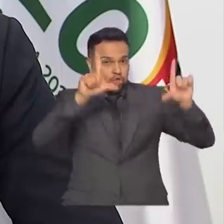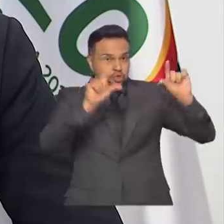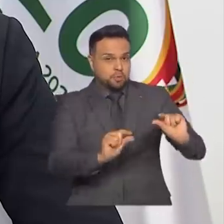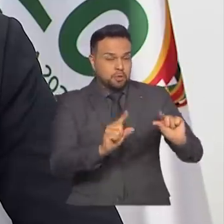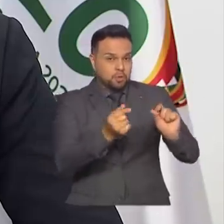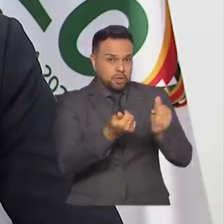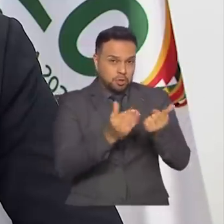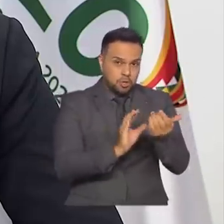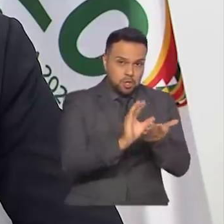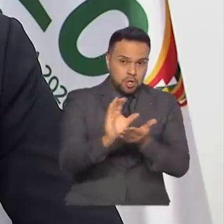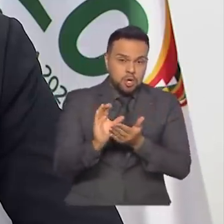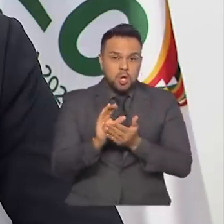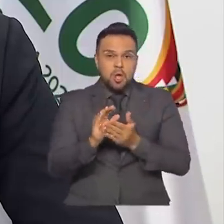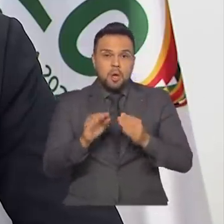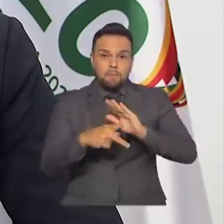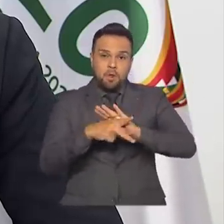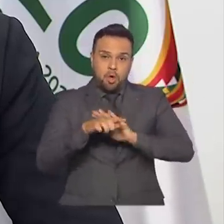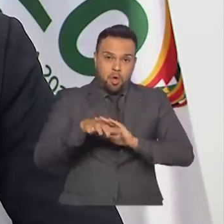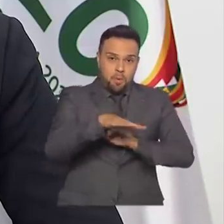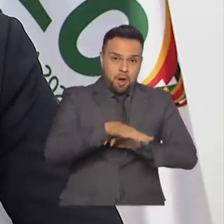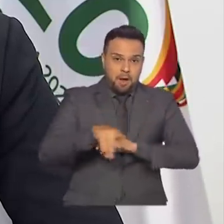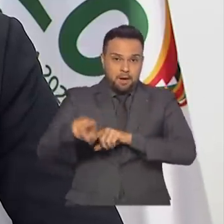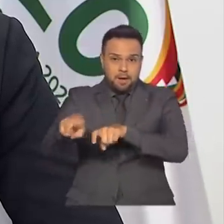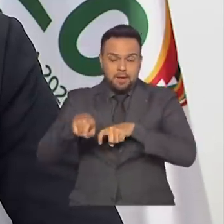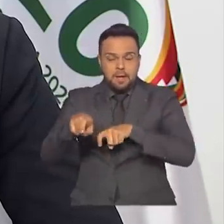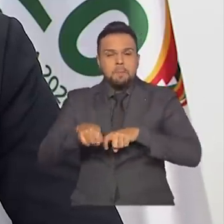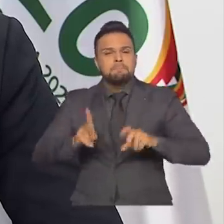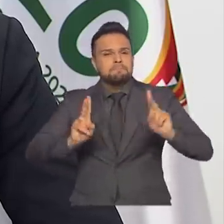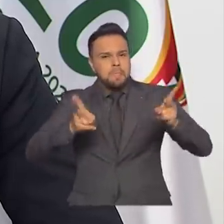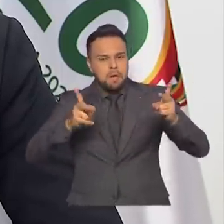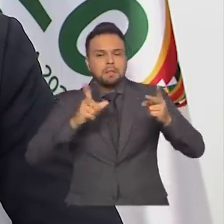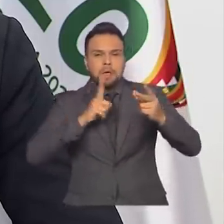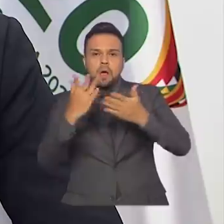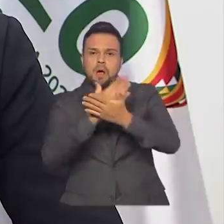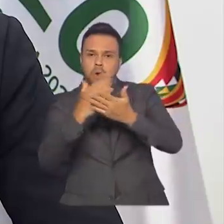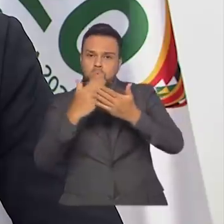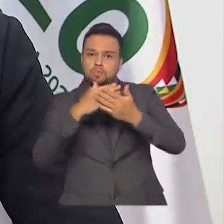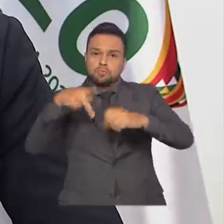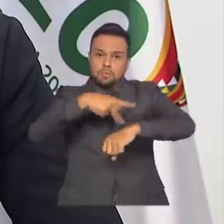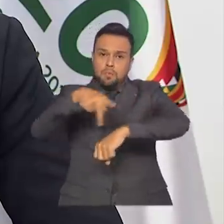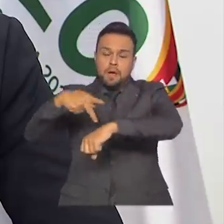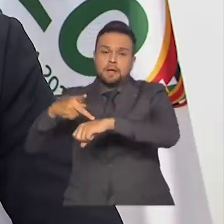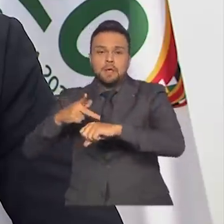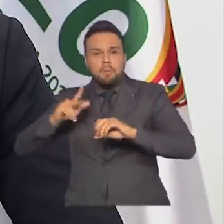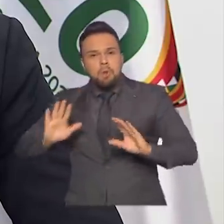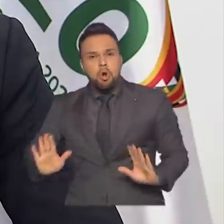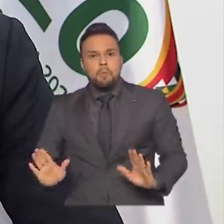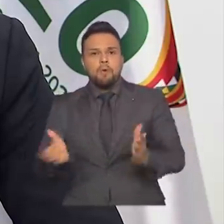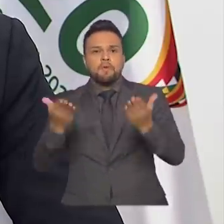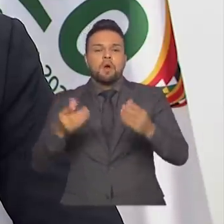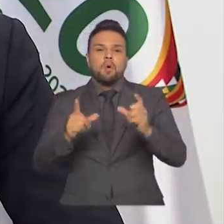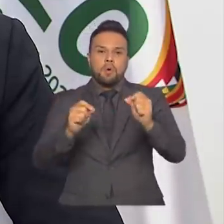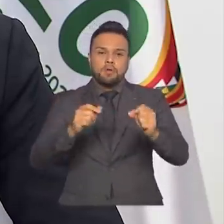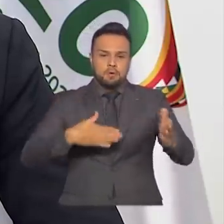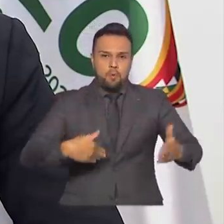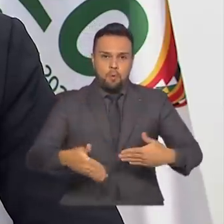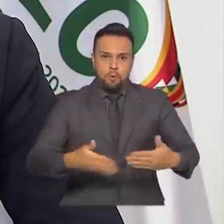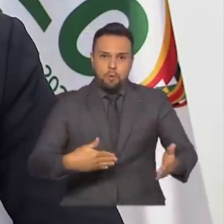agrícolas conte com a mesma vontade com que alguns países buscam promover o comércio de bens